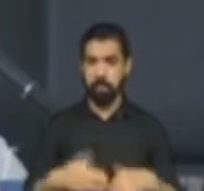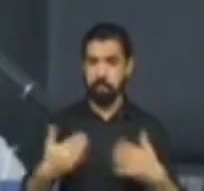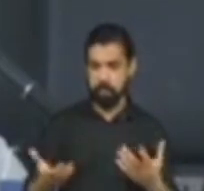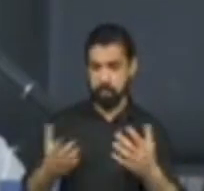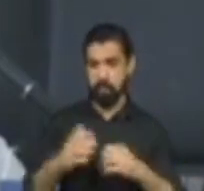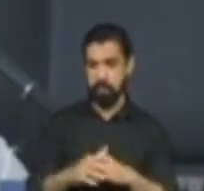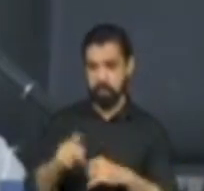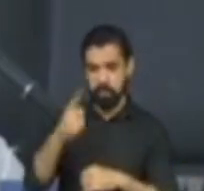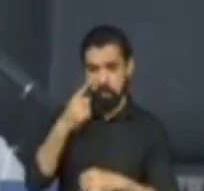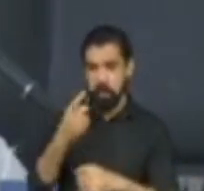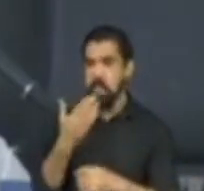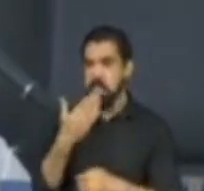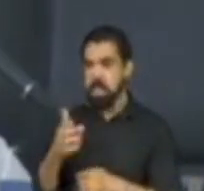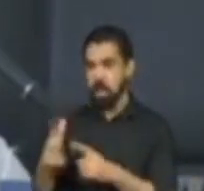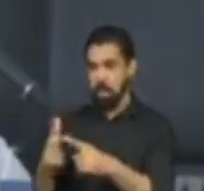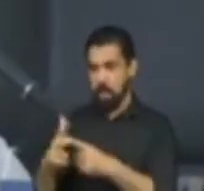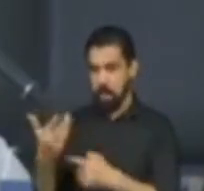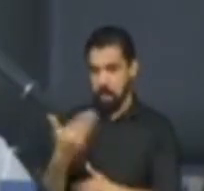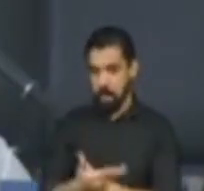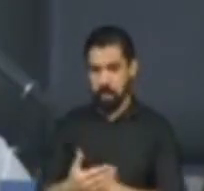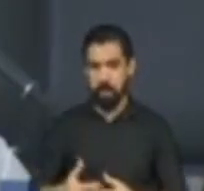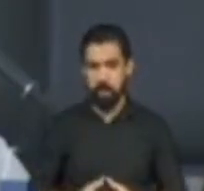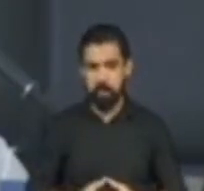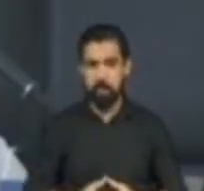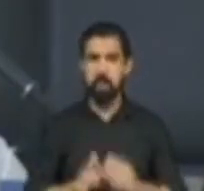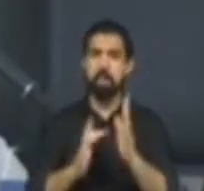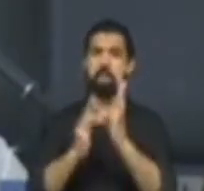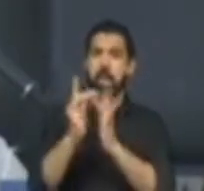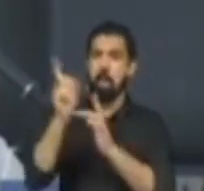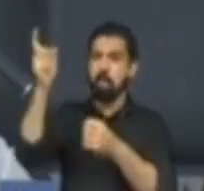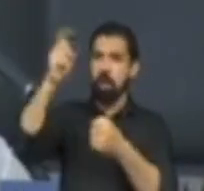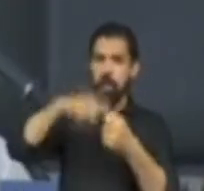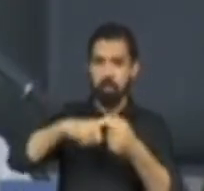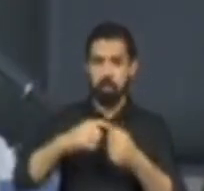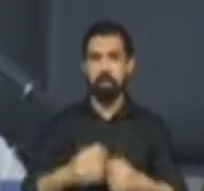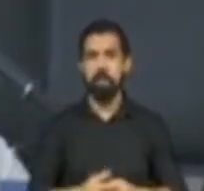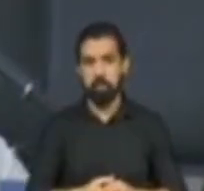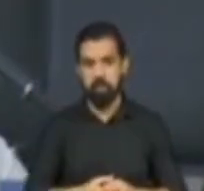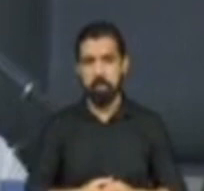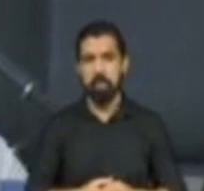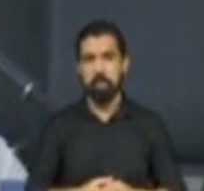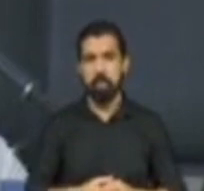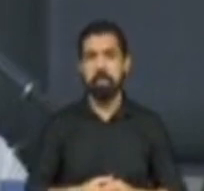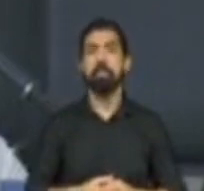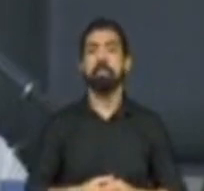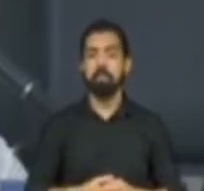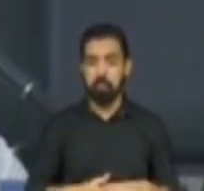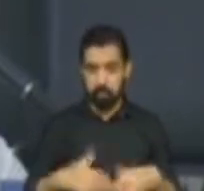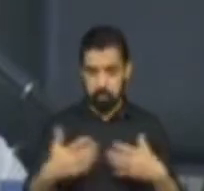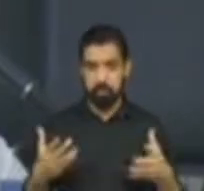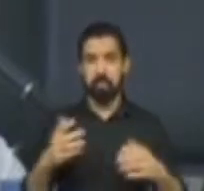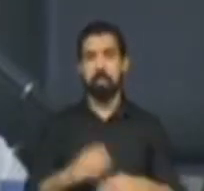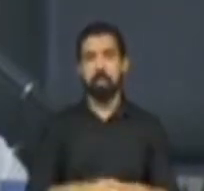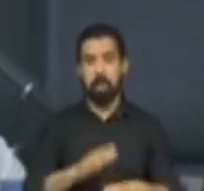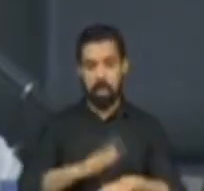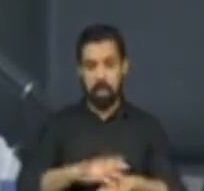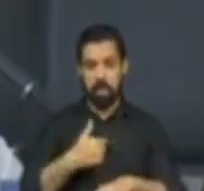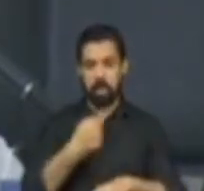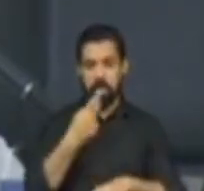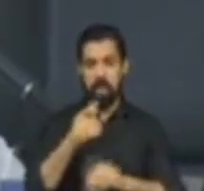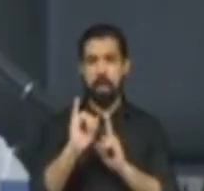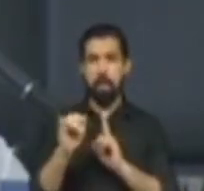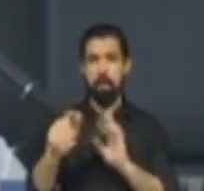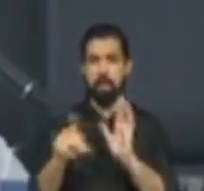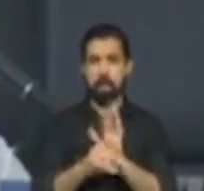Onde é que o Ceará está chegando? Onde é que o mundo está chegando? Jesus está voltando. E fica uma palavra aqui, não do deputado, mas de um profeta de Deus. Busque a Deus nos